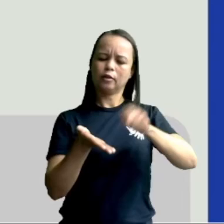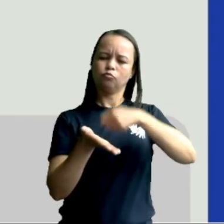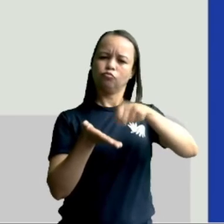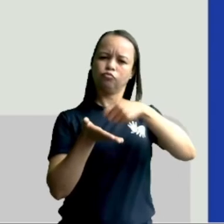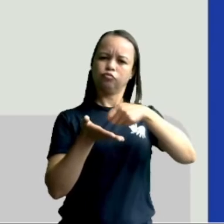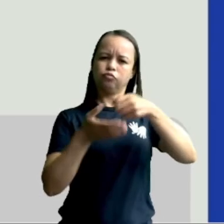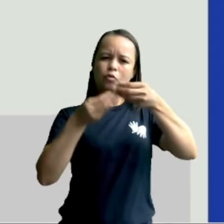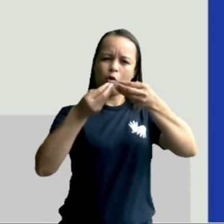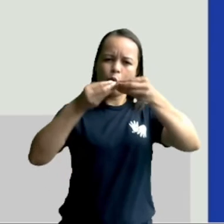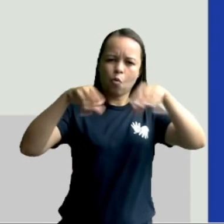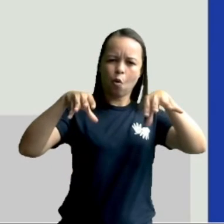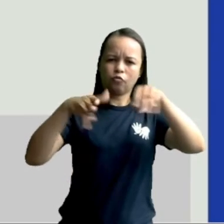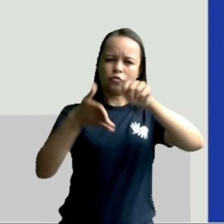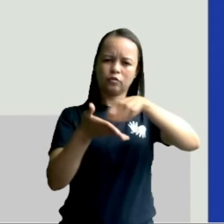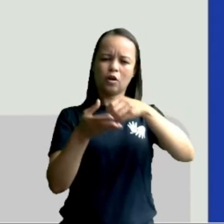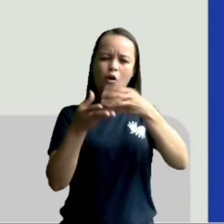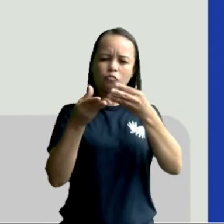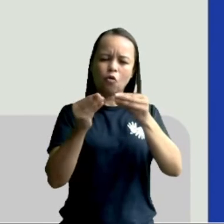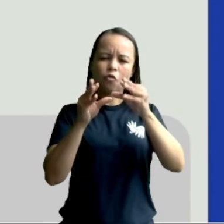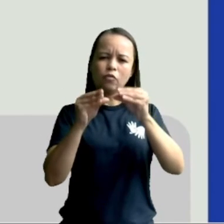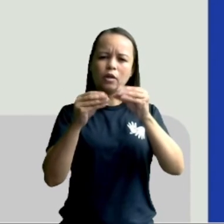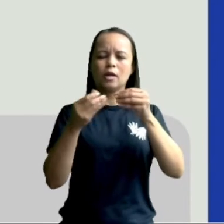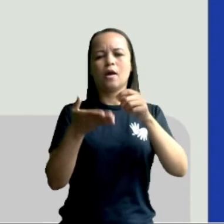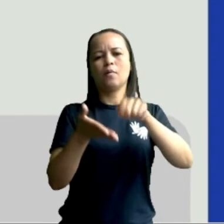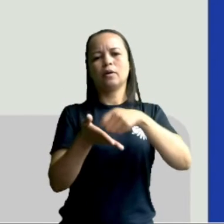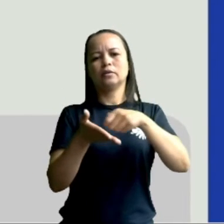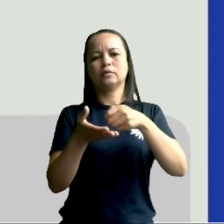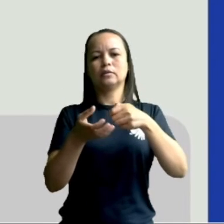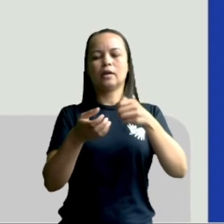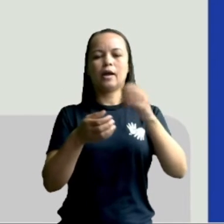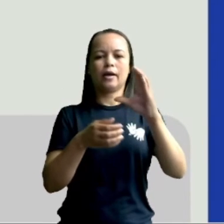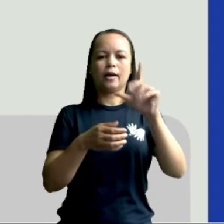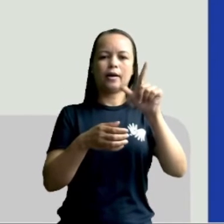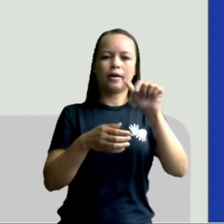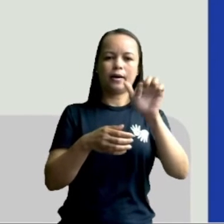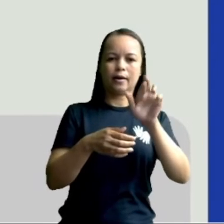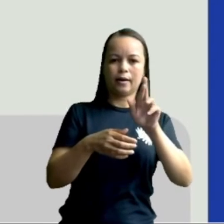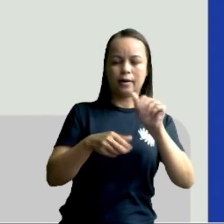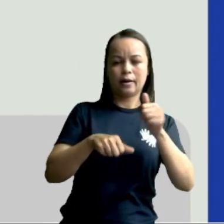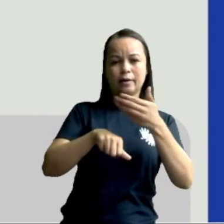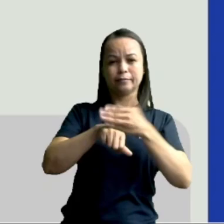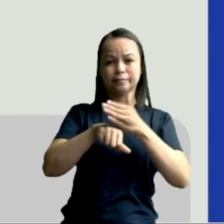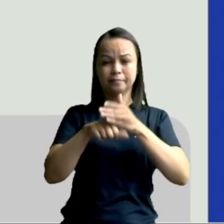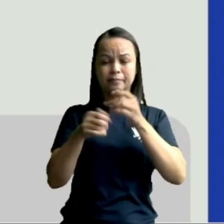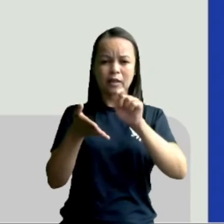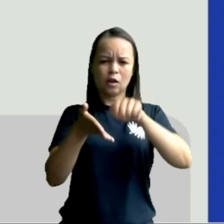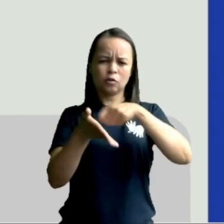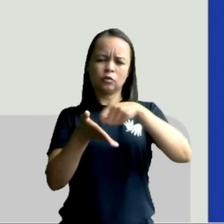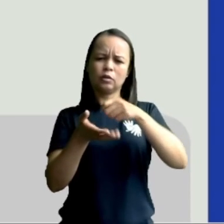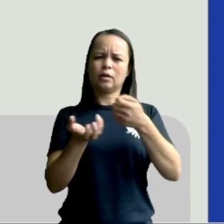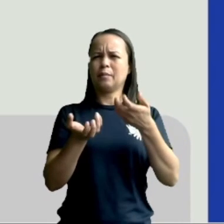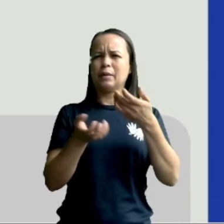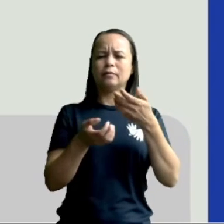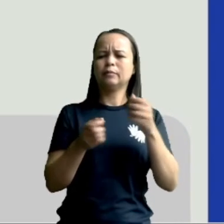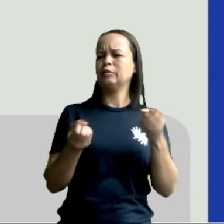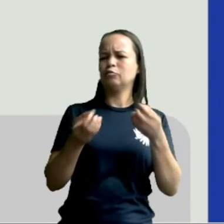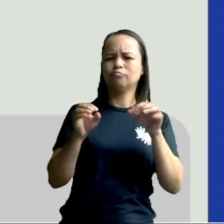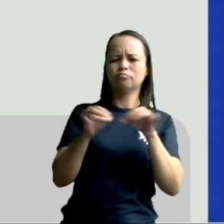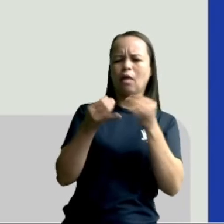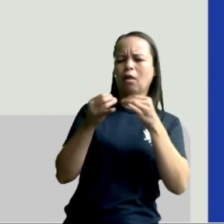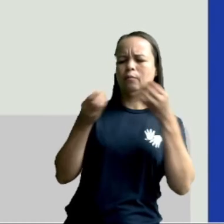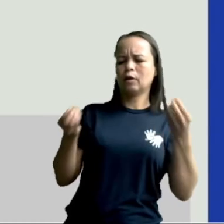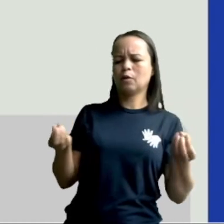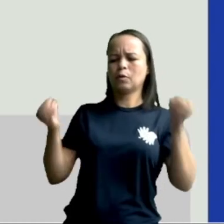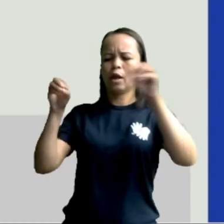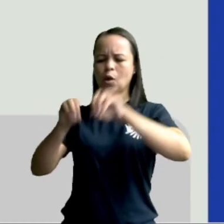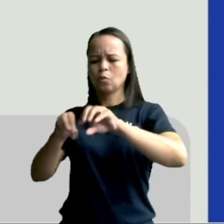omeletes ficassem fofinhas, era necessário bater apenas as claras em neve. Acabei me distraindo e coloquei os ovos inteiros, a gema e